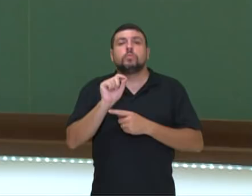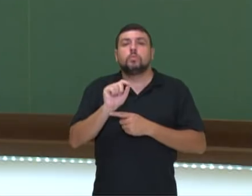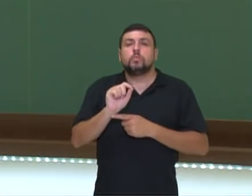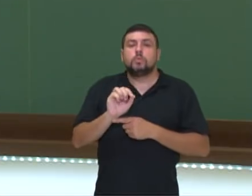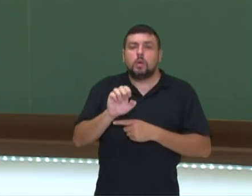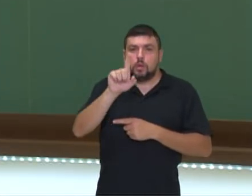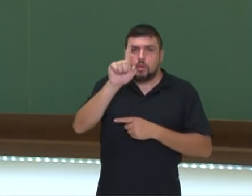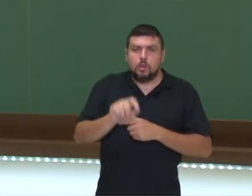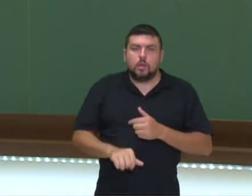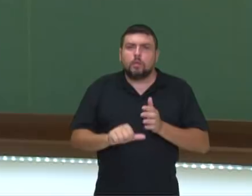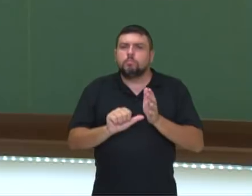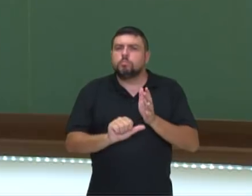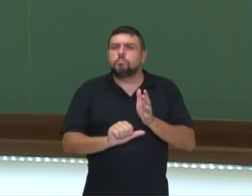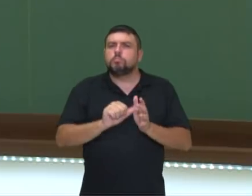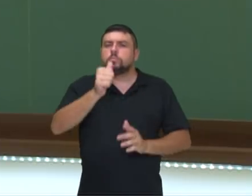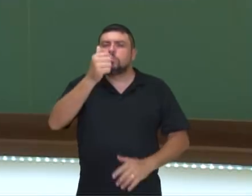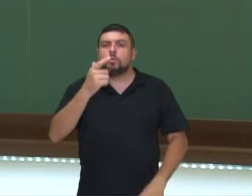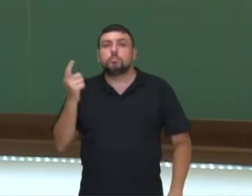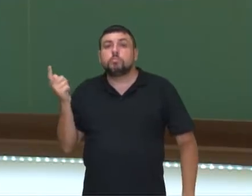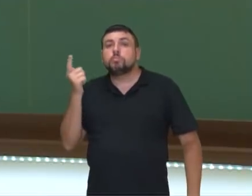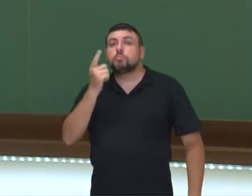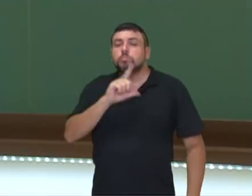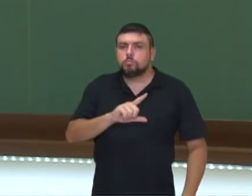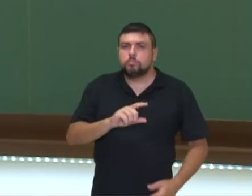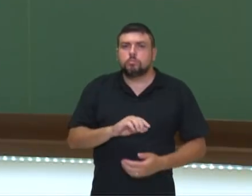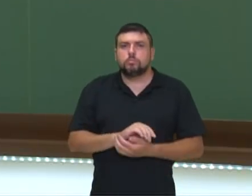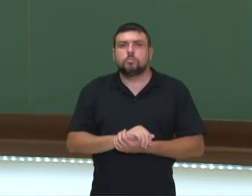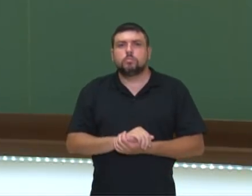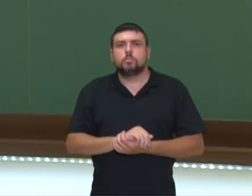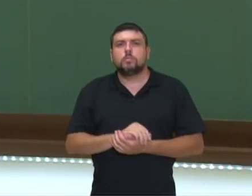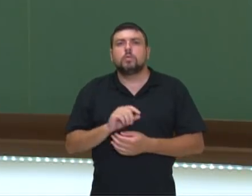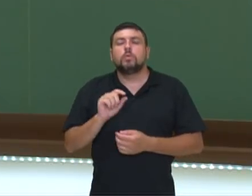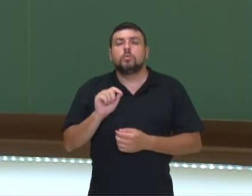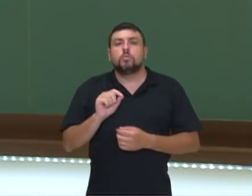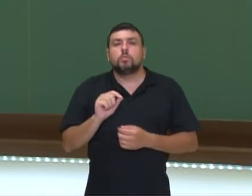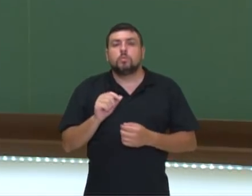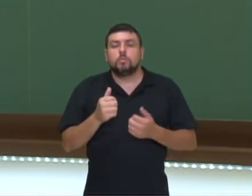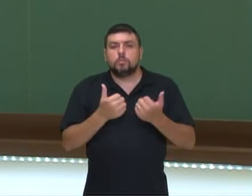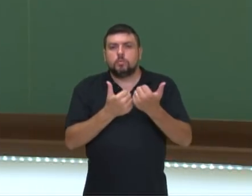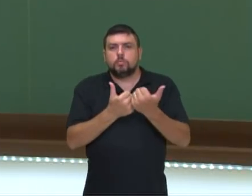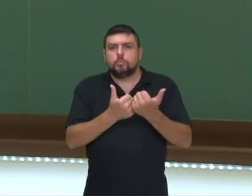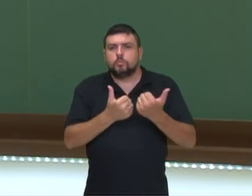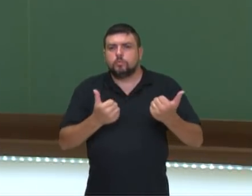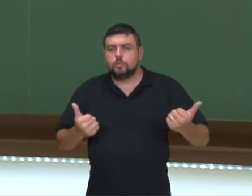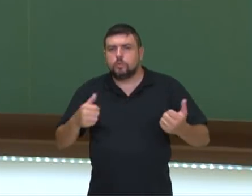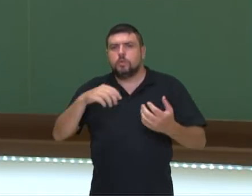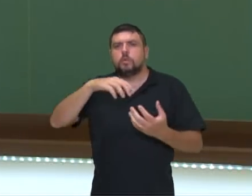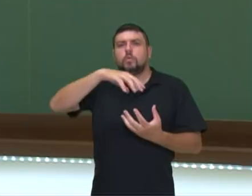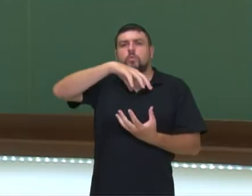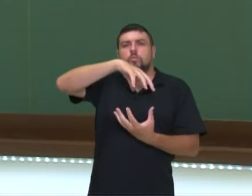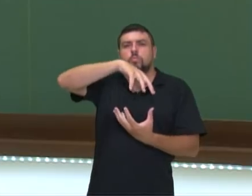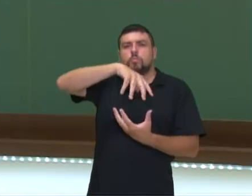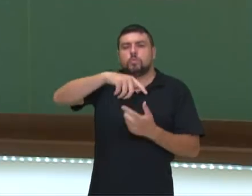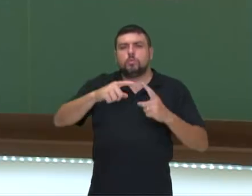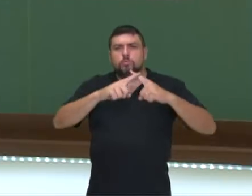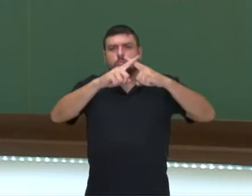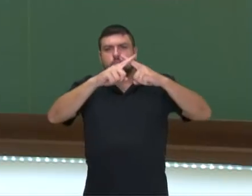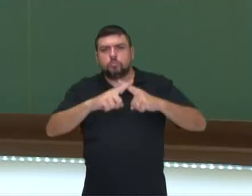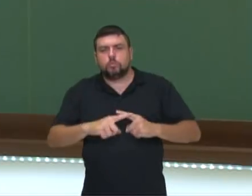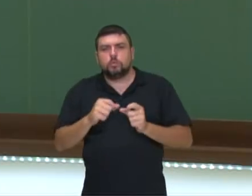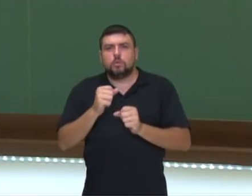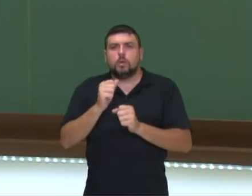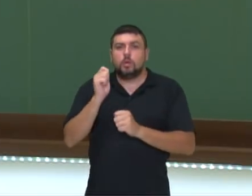expressiva internacional no voleibol. Que ele veio com o vice-campeonato mundial de seleções lá na Argentina em